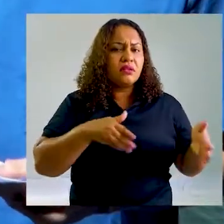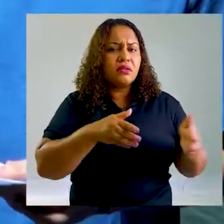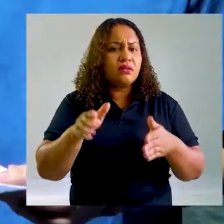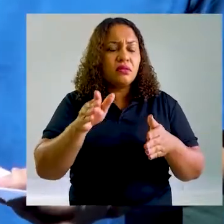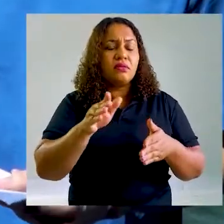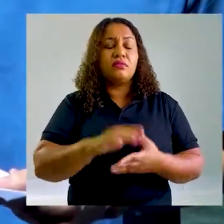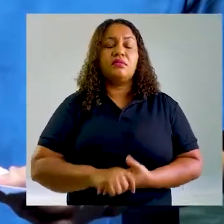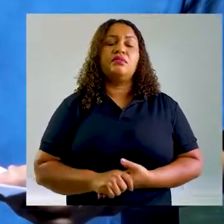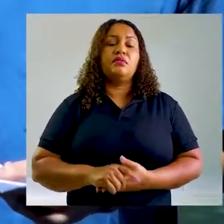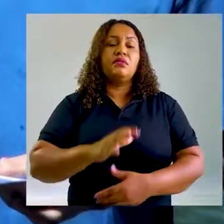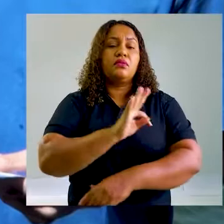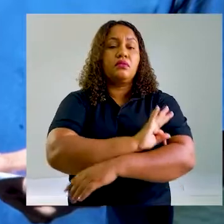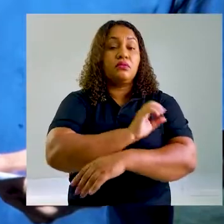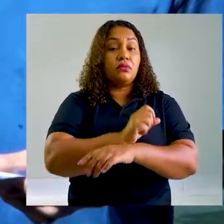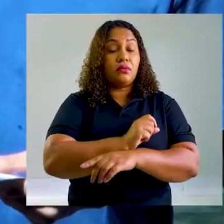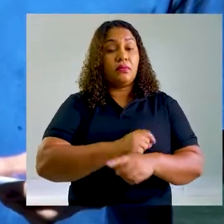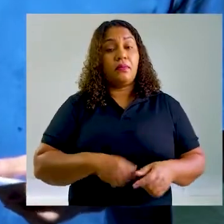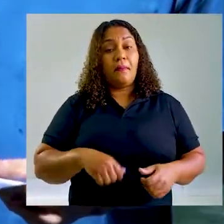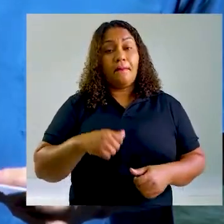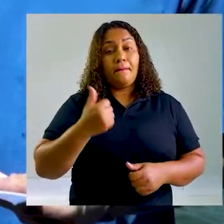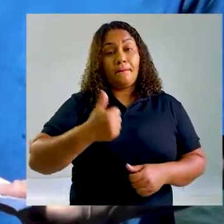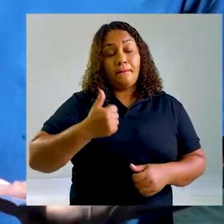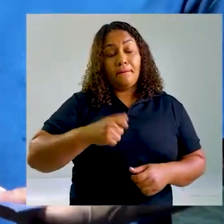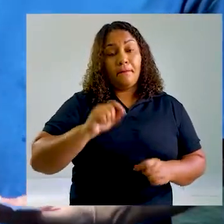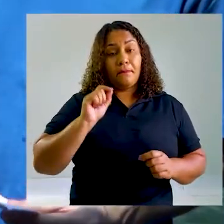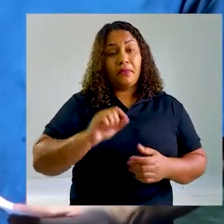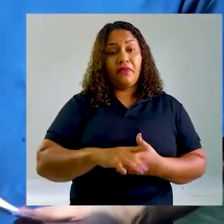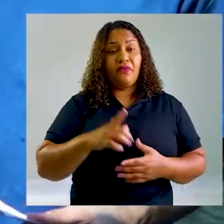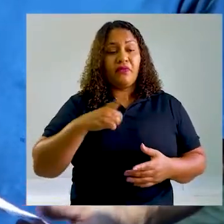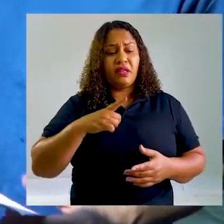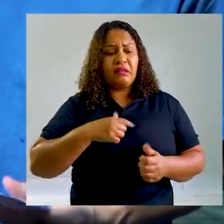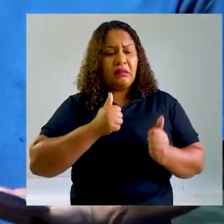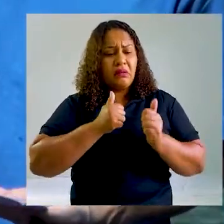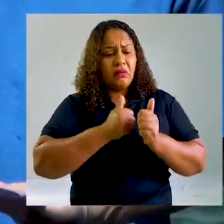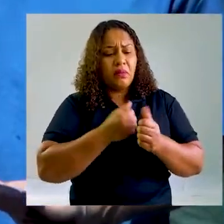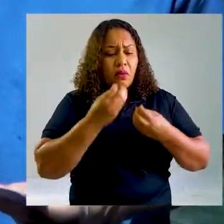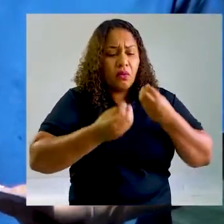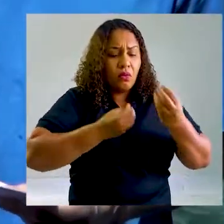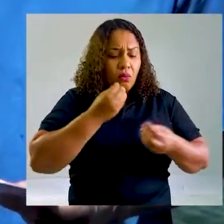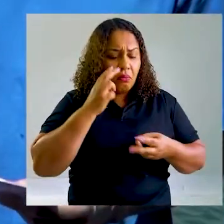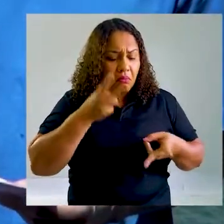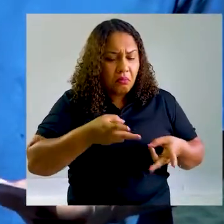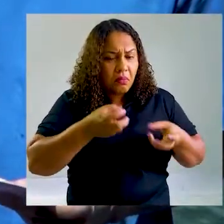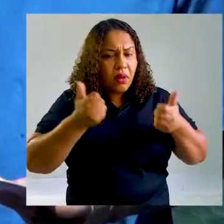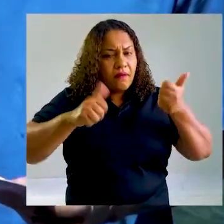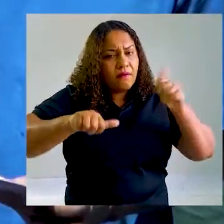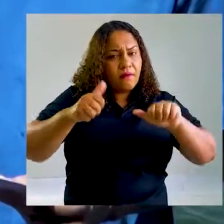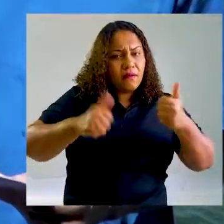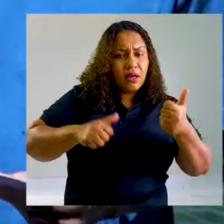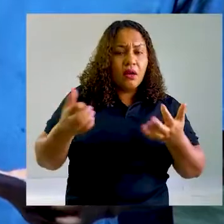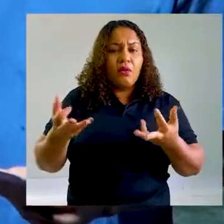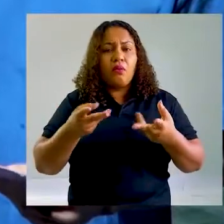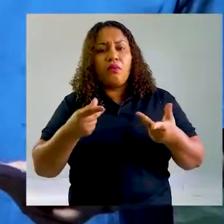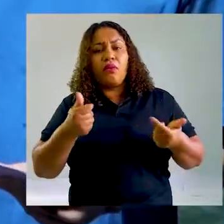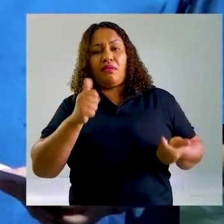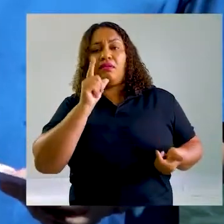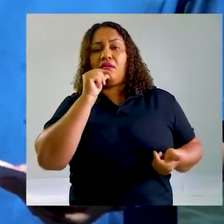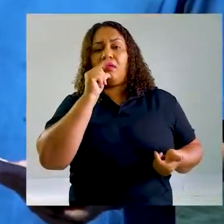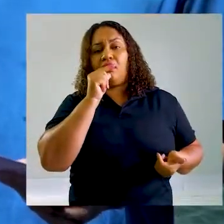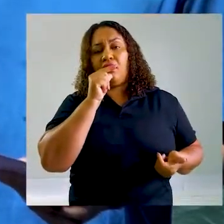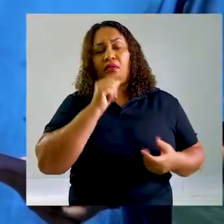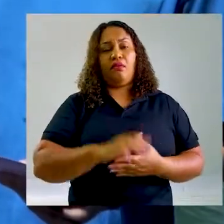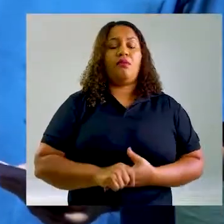Tocantins? O primeiro ponto é que a gente vai ter, né, um acompanhamento de como é que está a variação da qualidade da